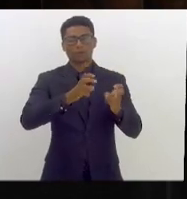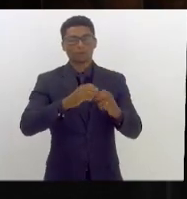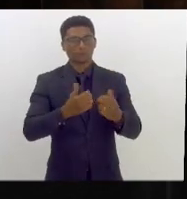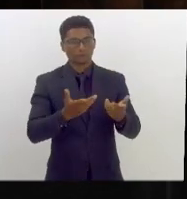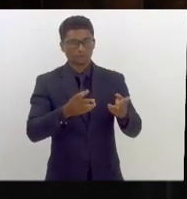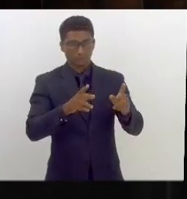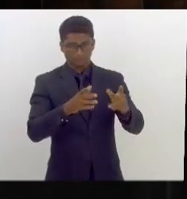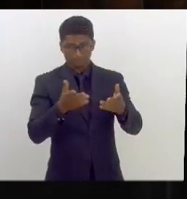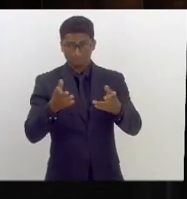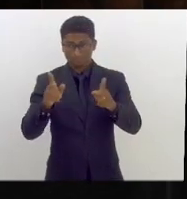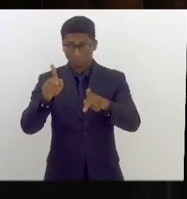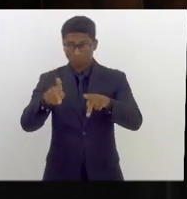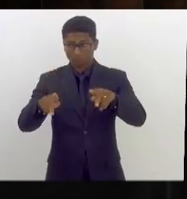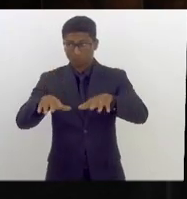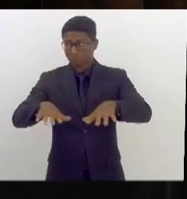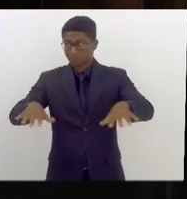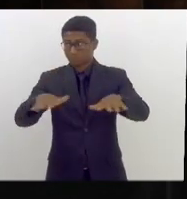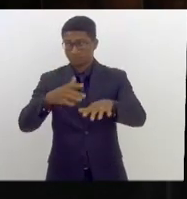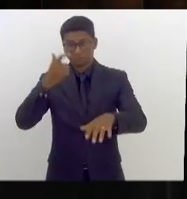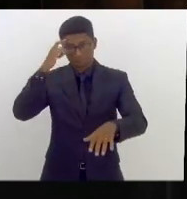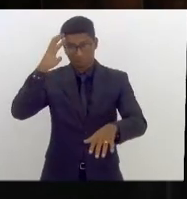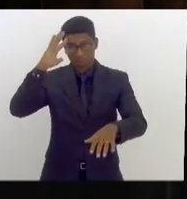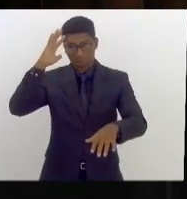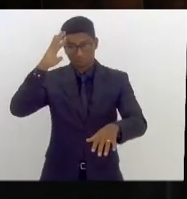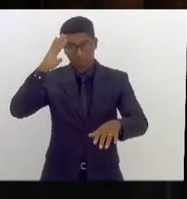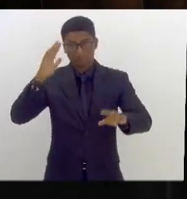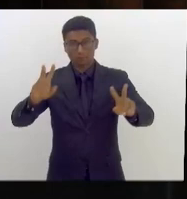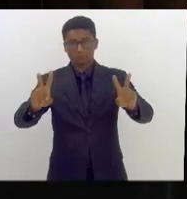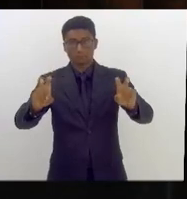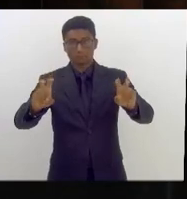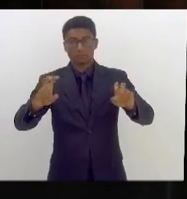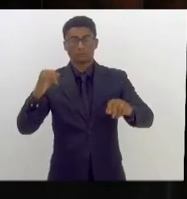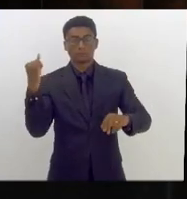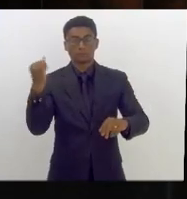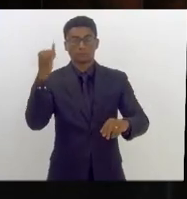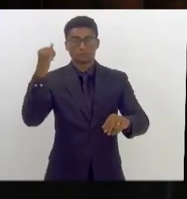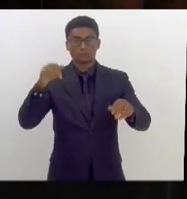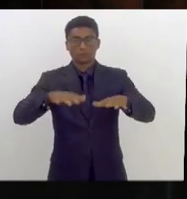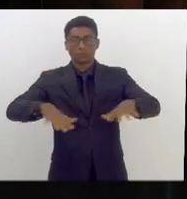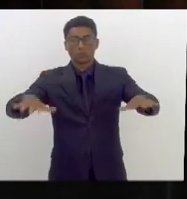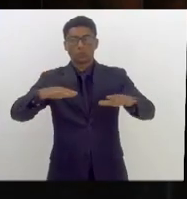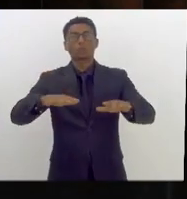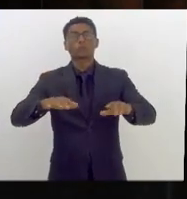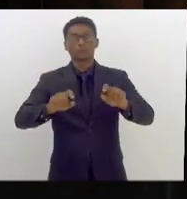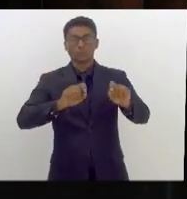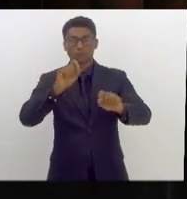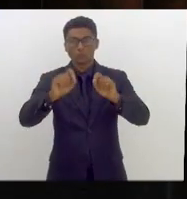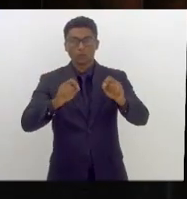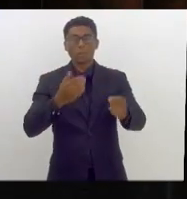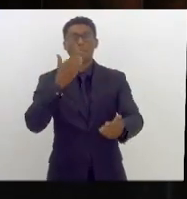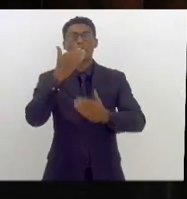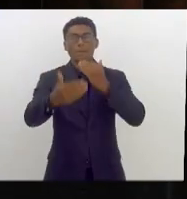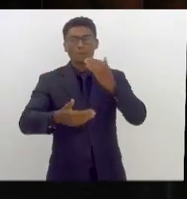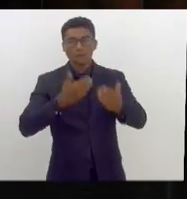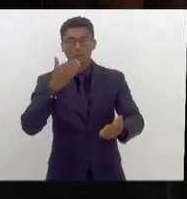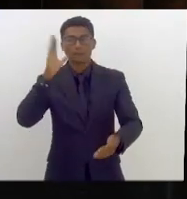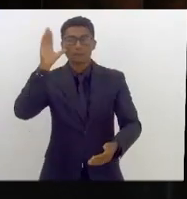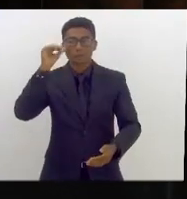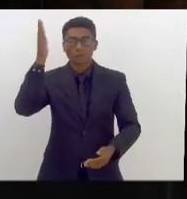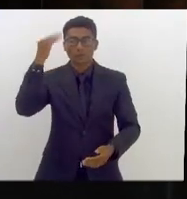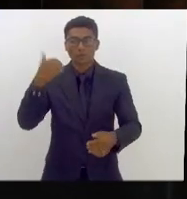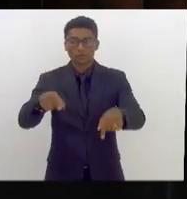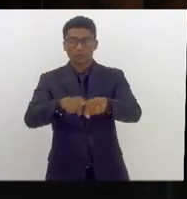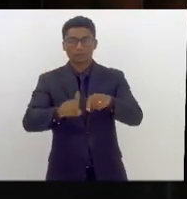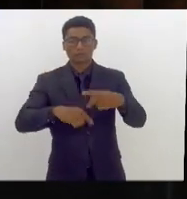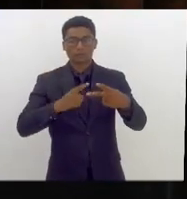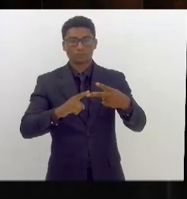população é um dos assuntos de maior interesse, que a população mais clama em saber, mas também sobre a CPI da dívida